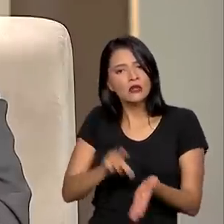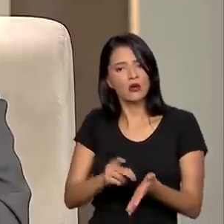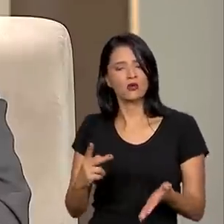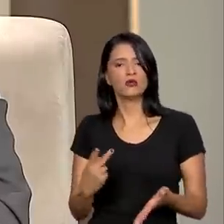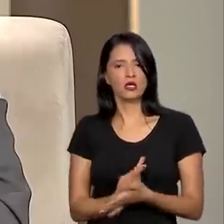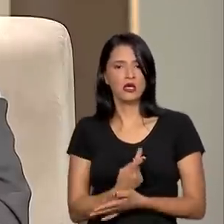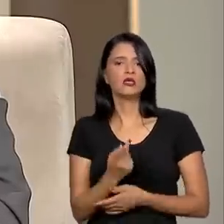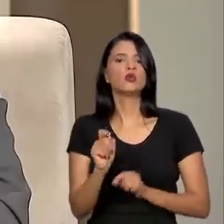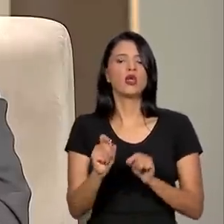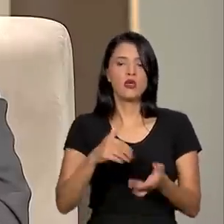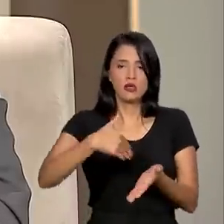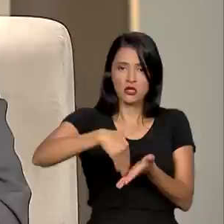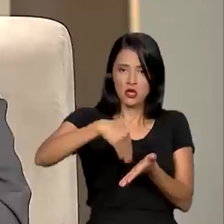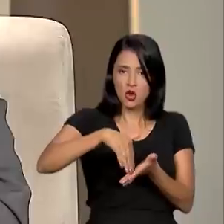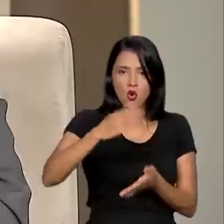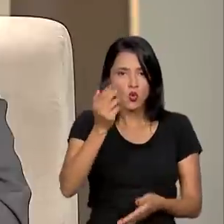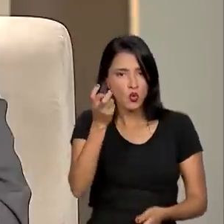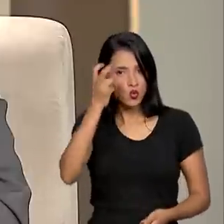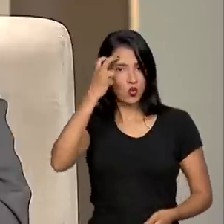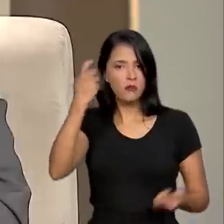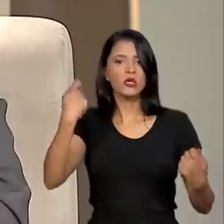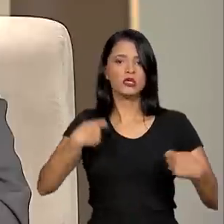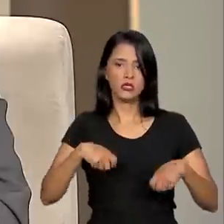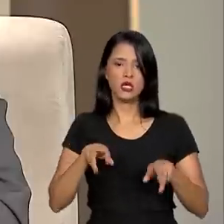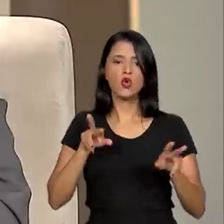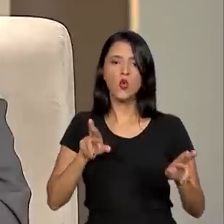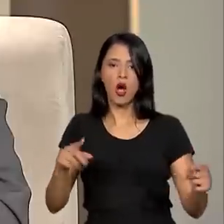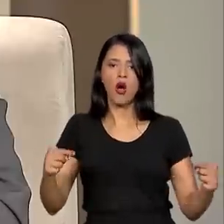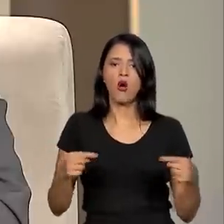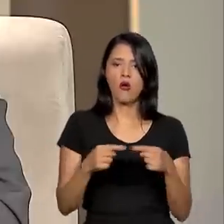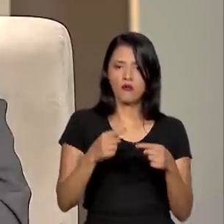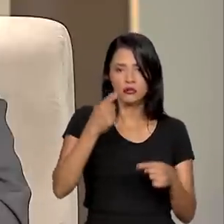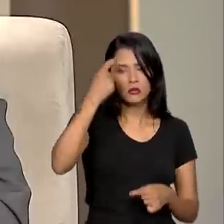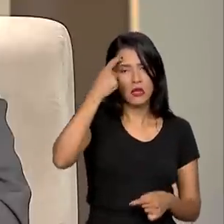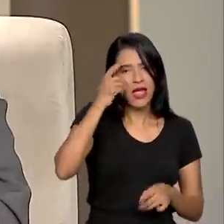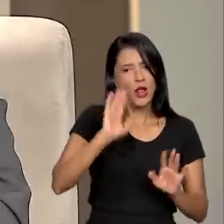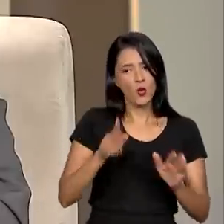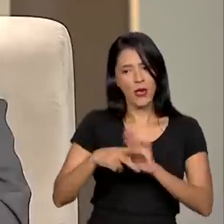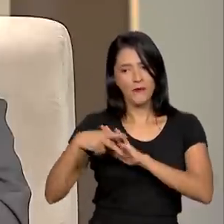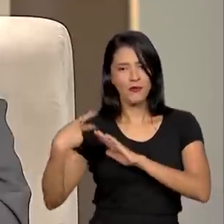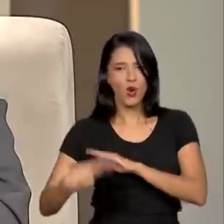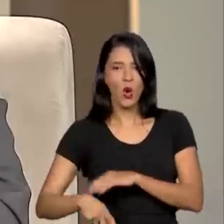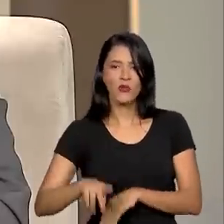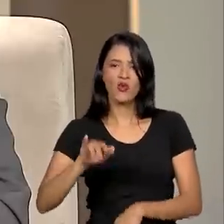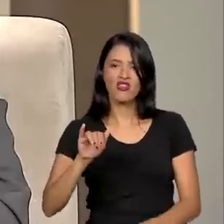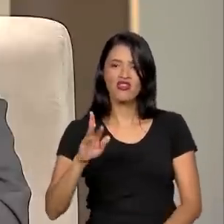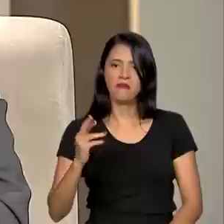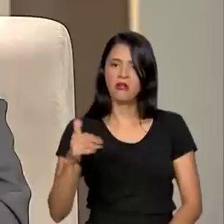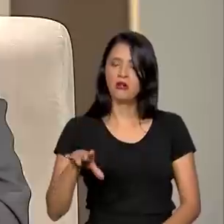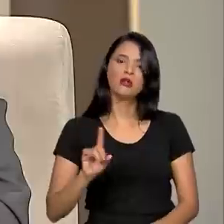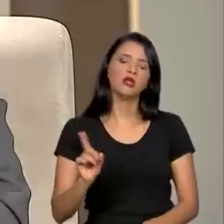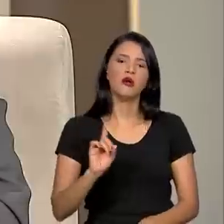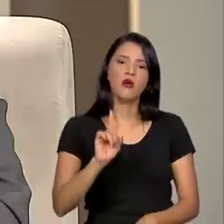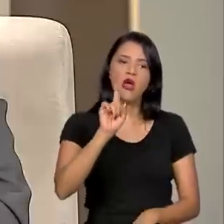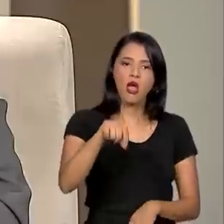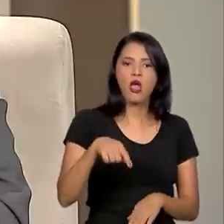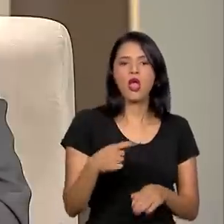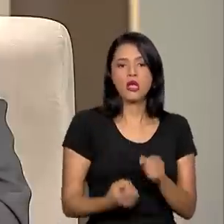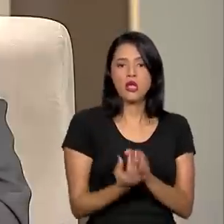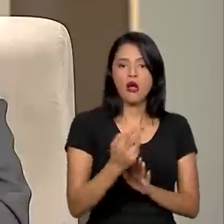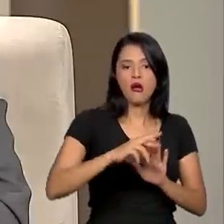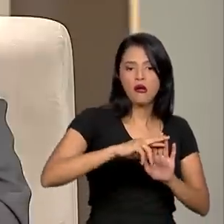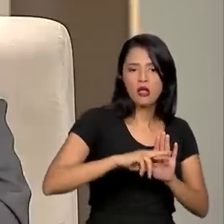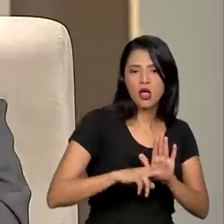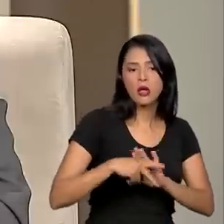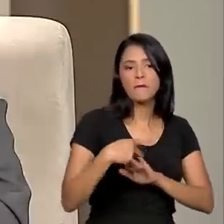de Cultura tem que ter esse desejo, e isso não é da alçada do IBRAM, que é regulamentar a utilização